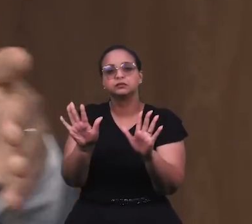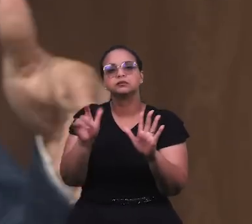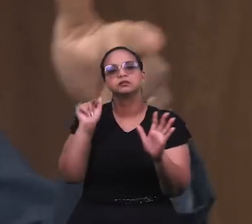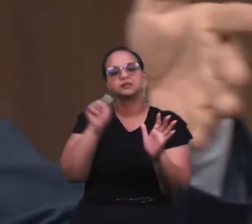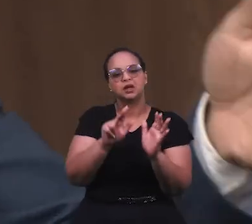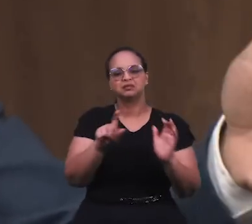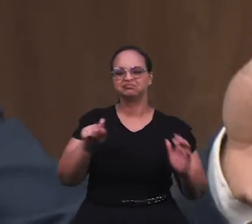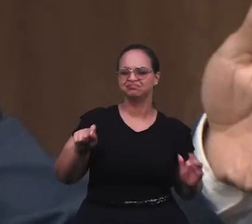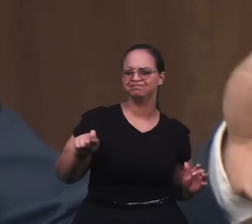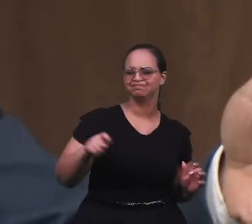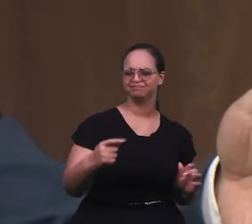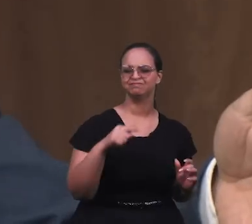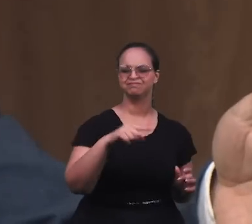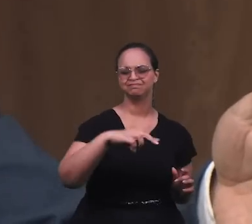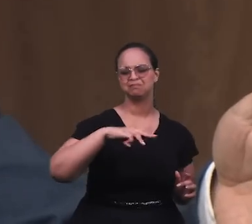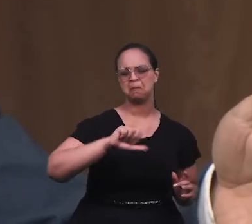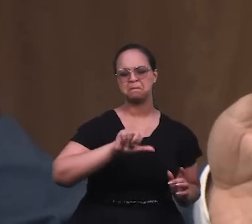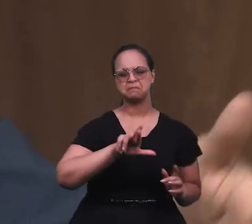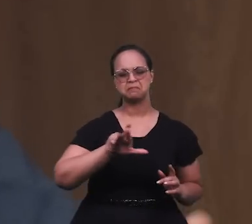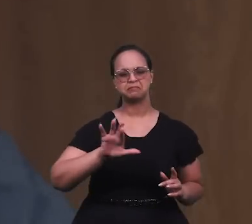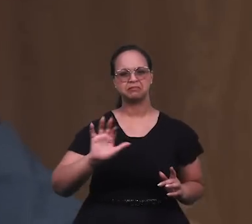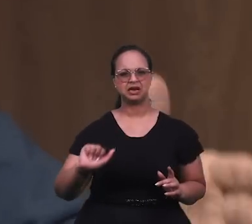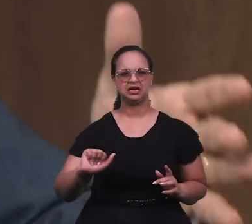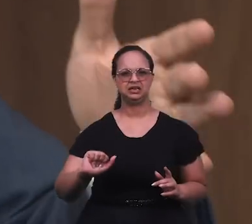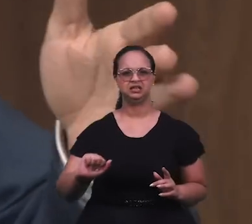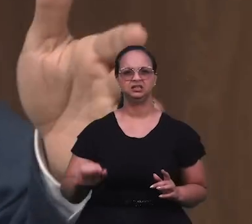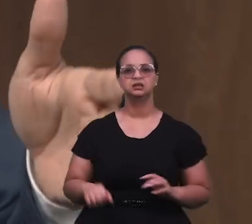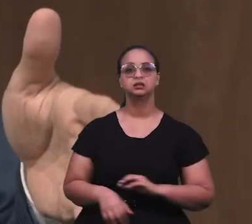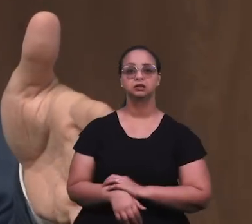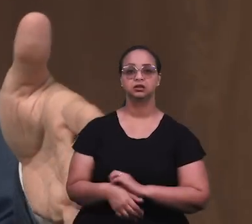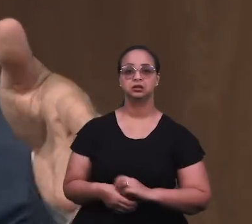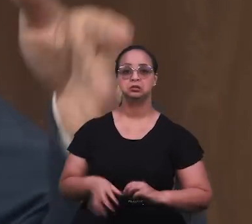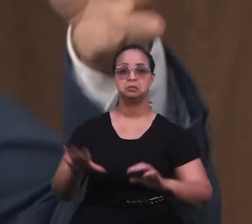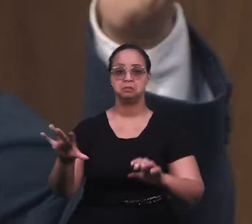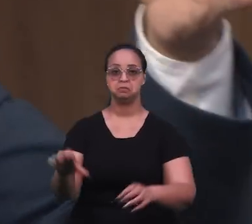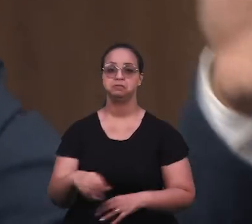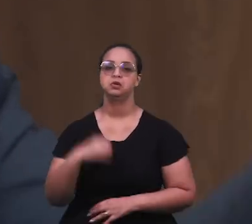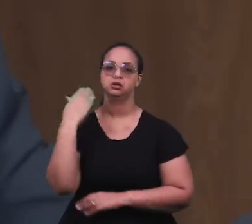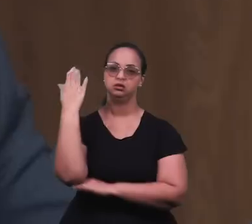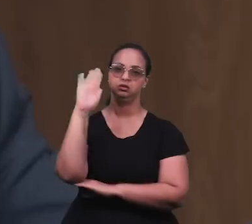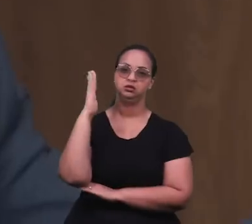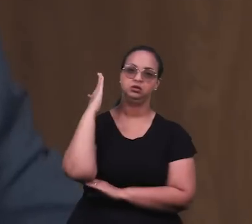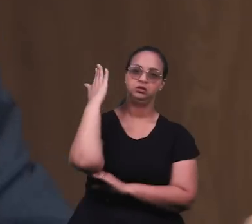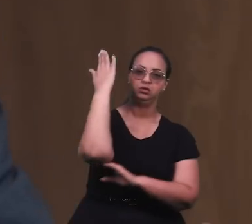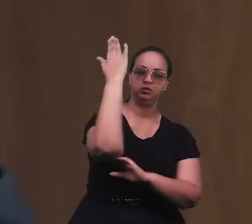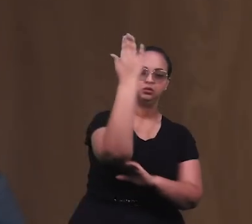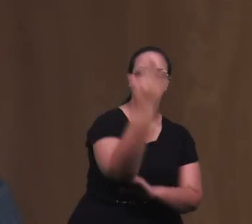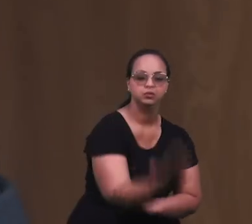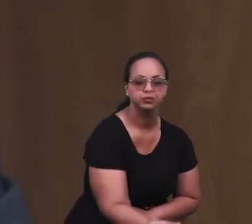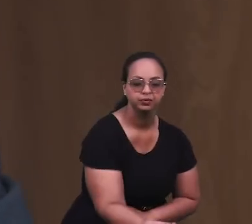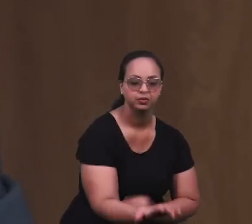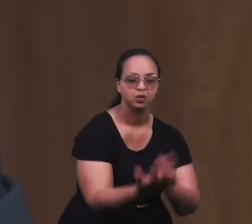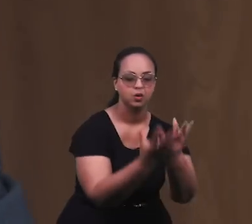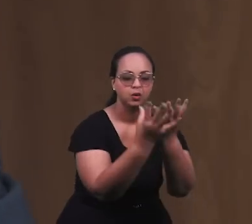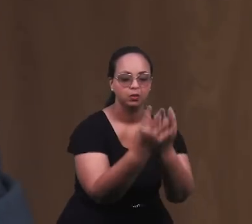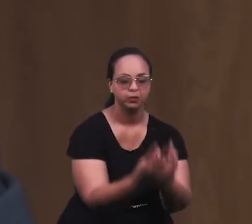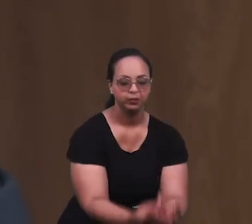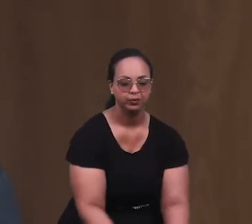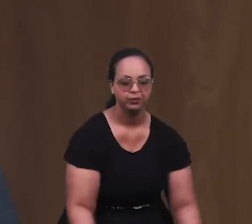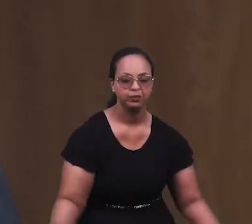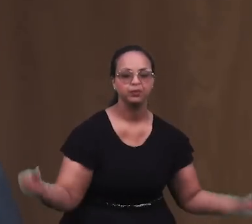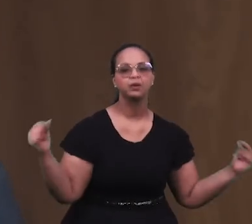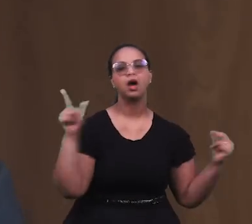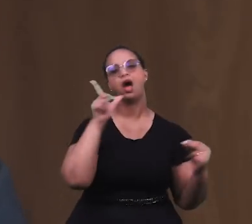chamaram aquele lugar Mara, porque as águas eram amargas. Então Moisés toma um lenho, lança sobre as águas e as águas se tornam boas.